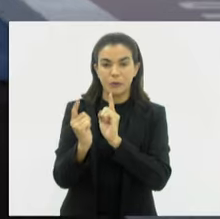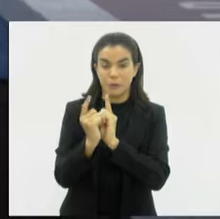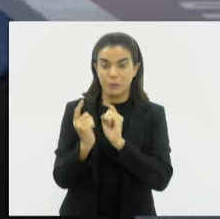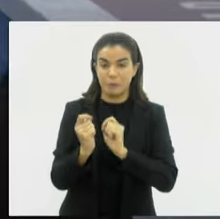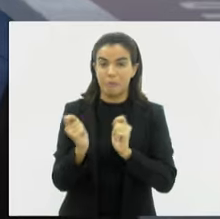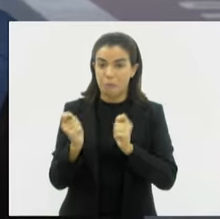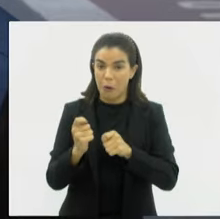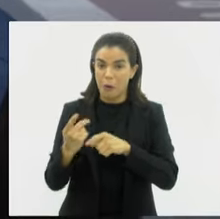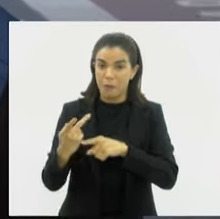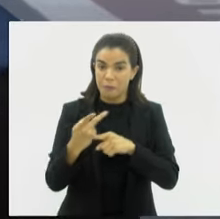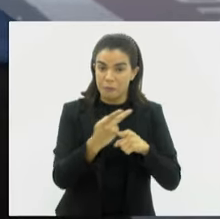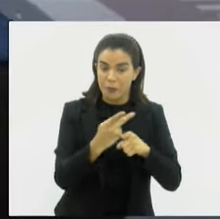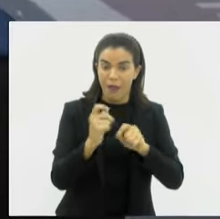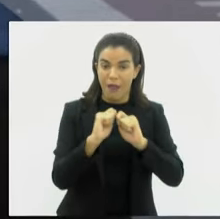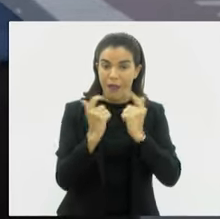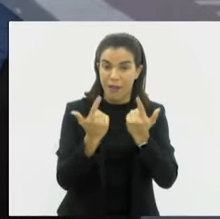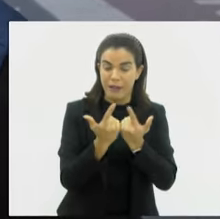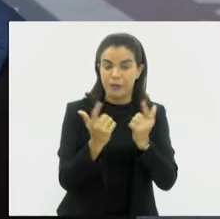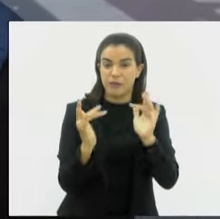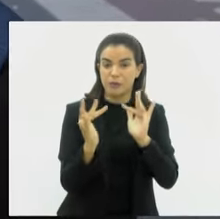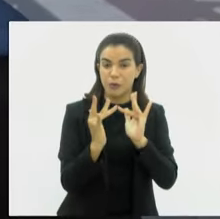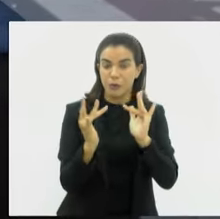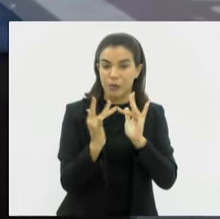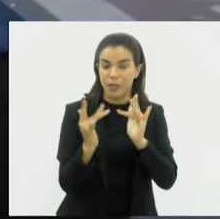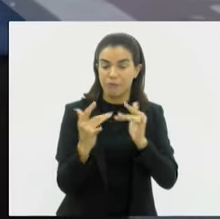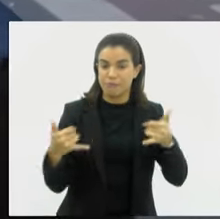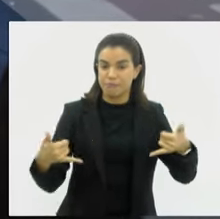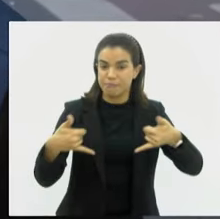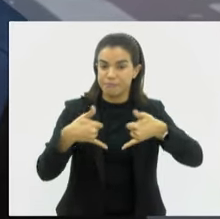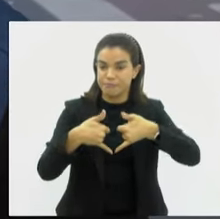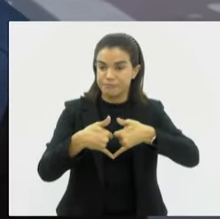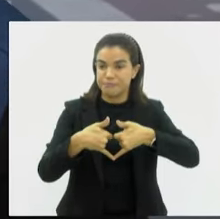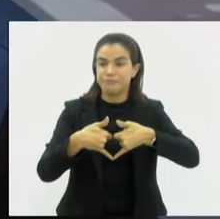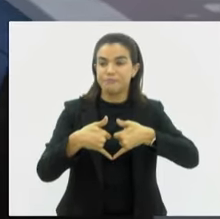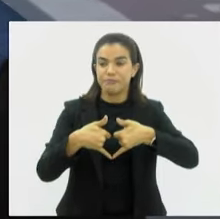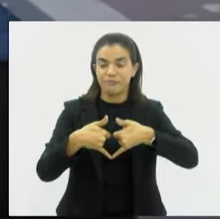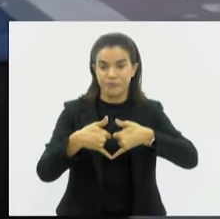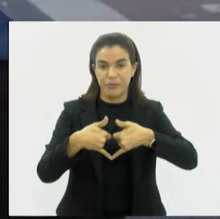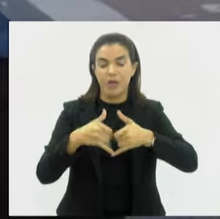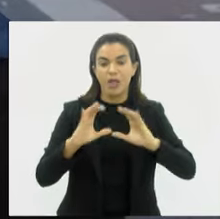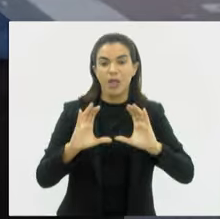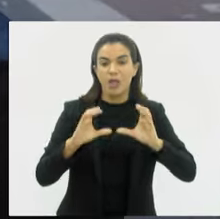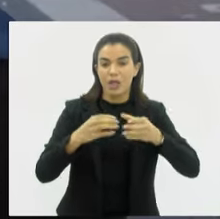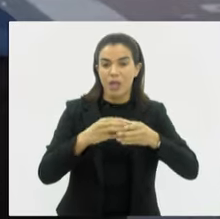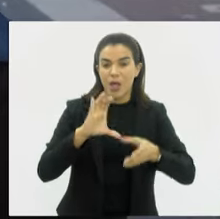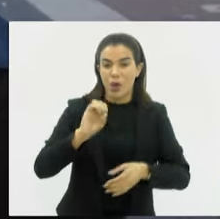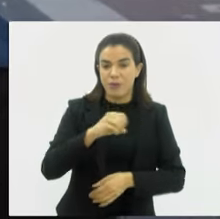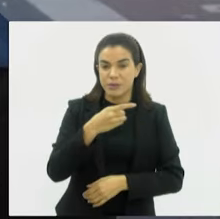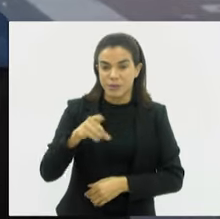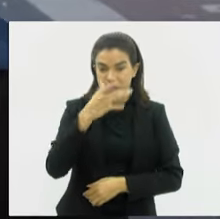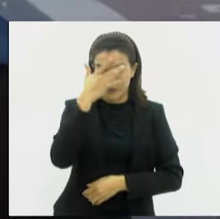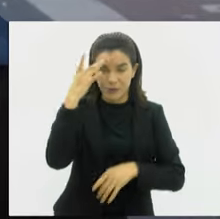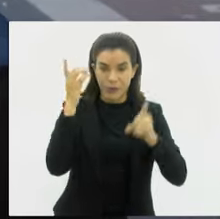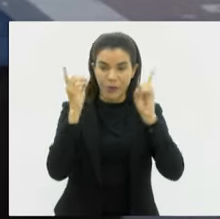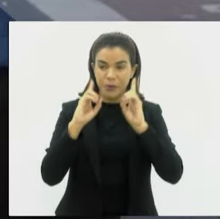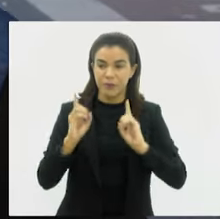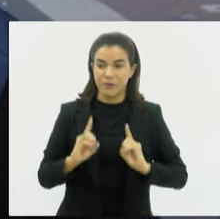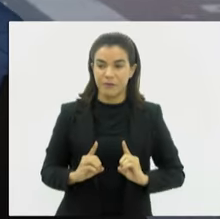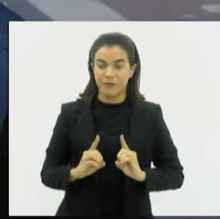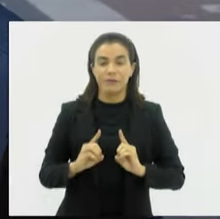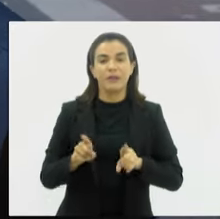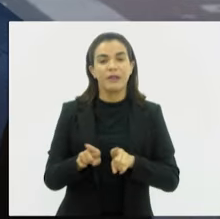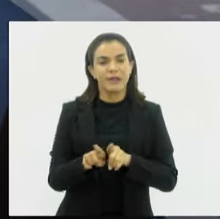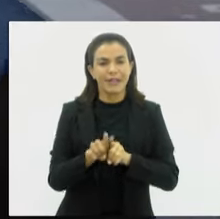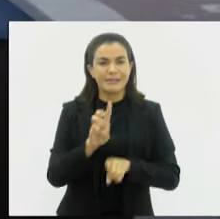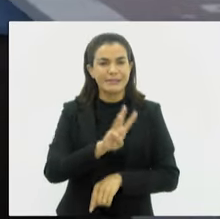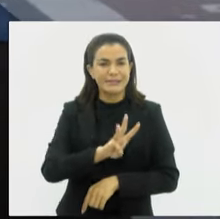Alerj aqui com a gente, entrar em contato aqui com o nosso telefone, também na Comissão da Pessoa com Deficiência, enfim, o site da Alerj vai ter